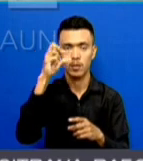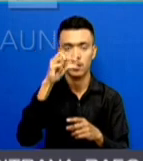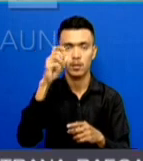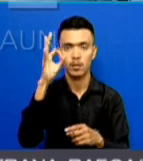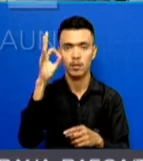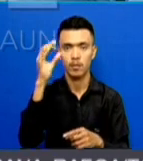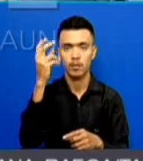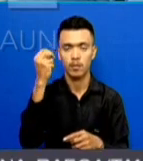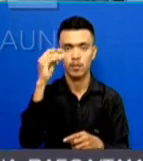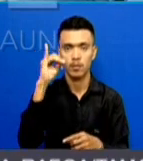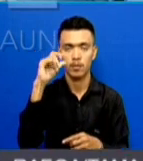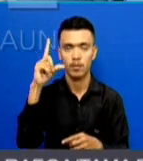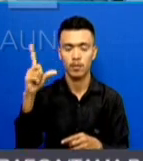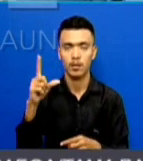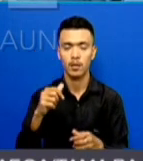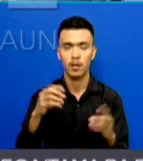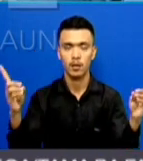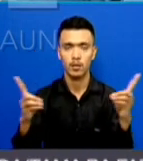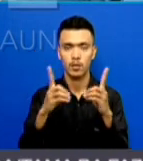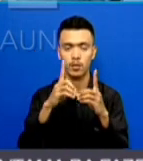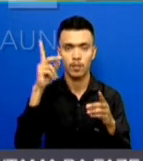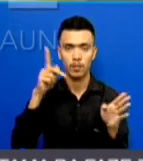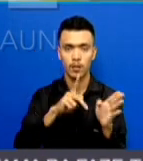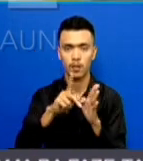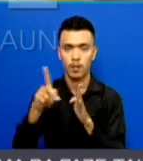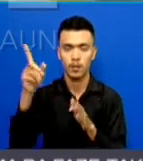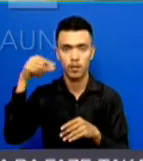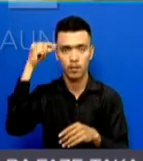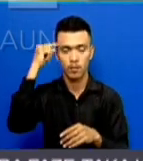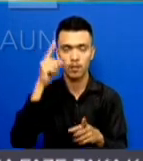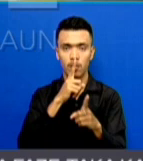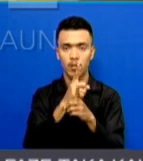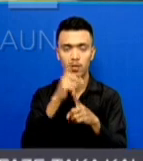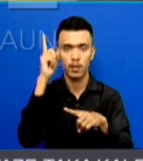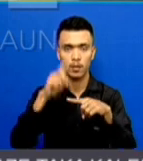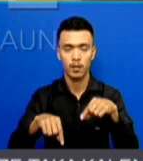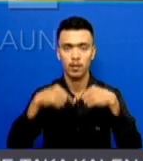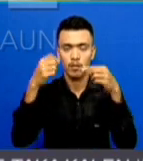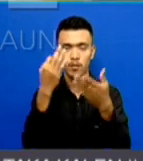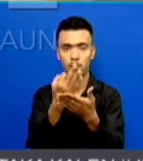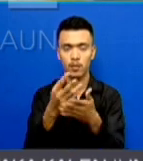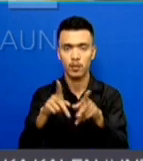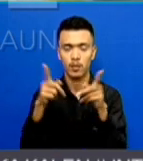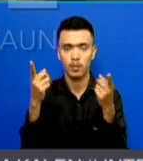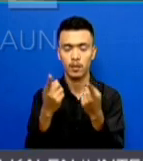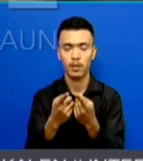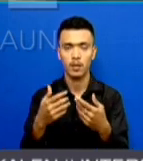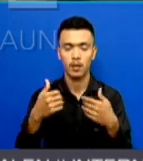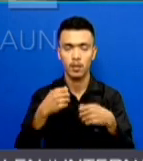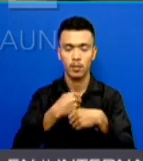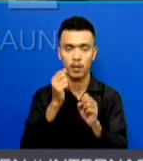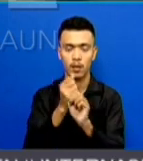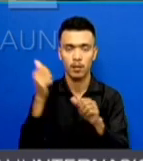Fontil. Contra maca as plano governo nebe tirrelos, la bele fo subsidio ba importador, tamba iha capacidade no bit,